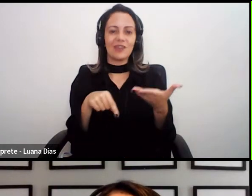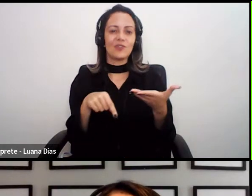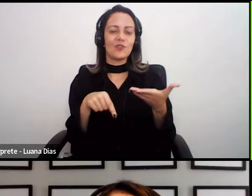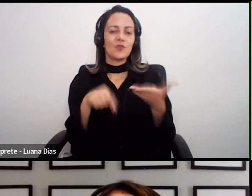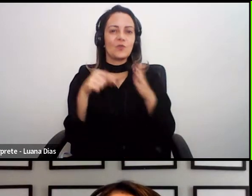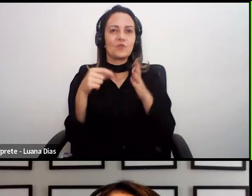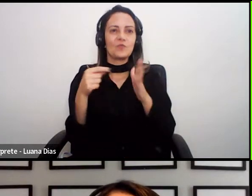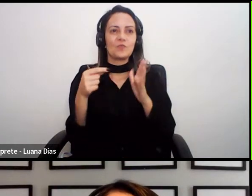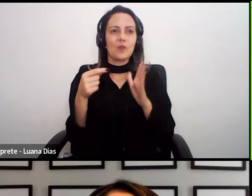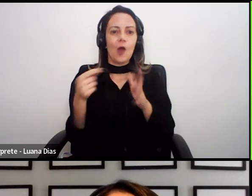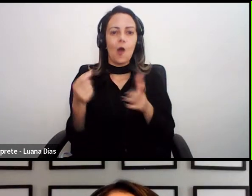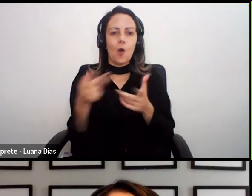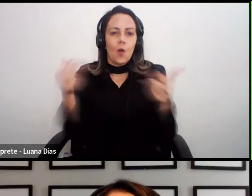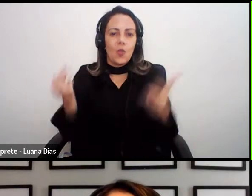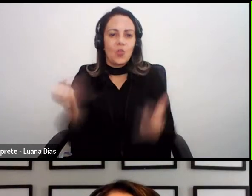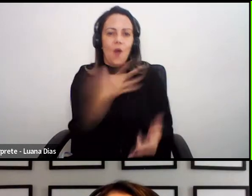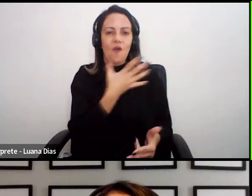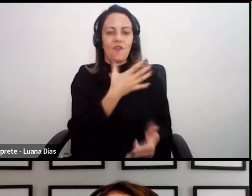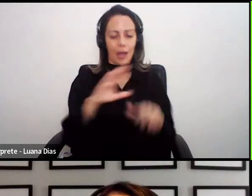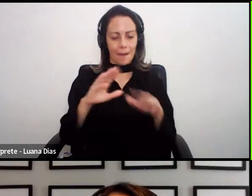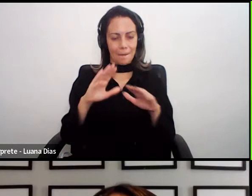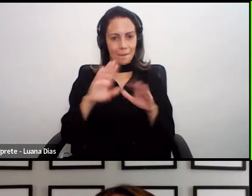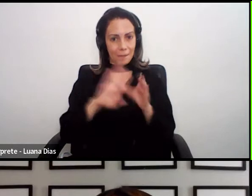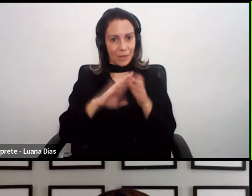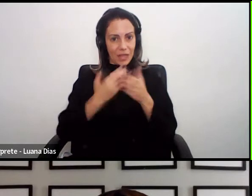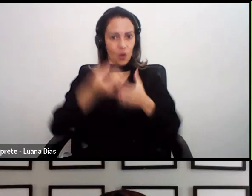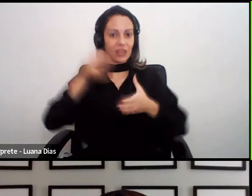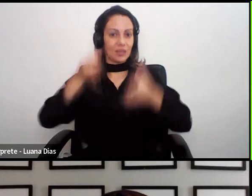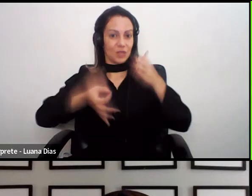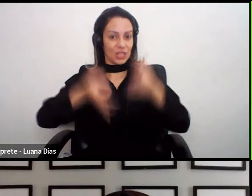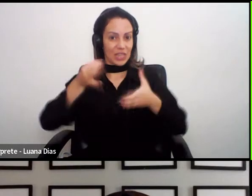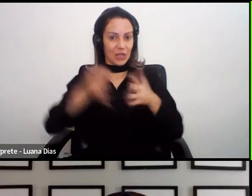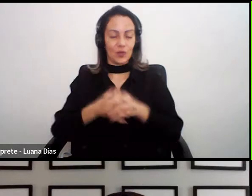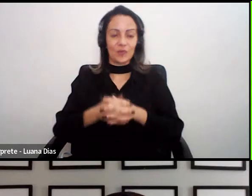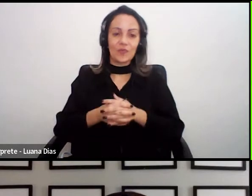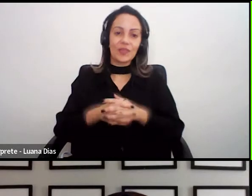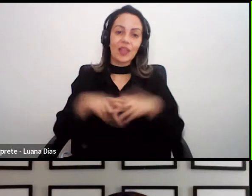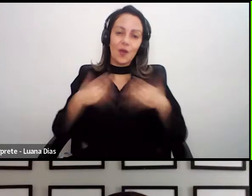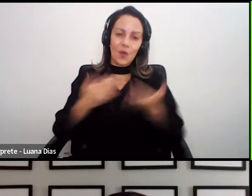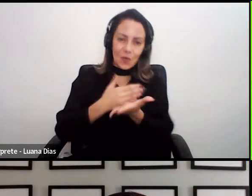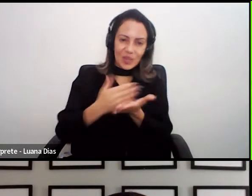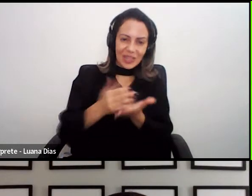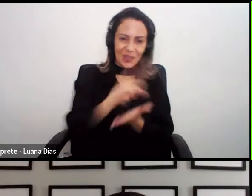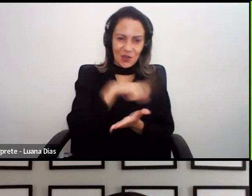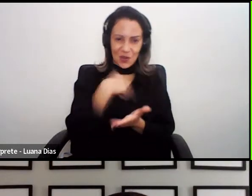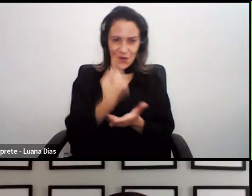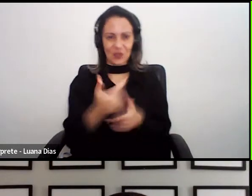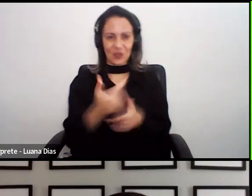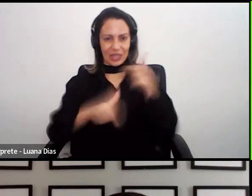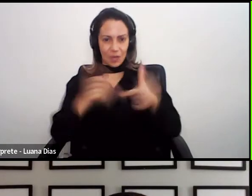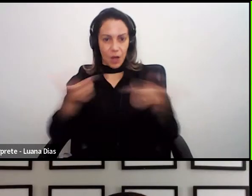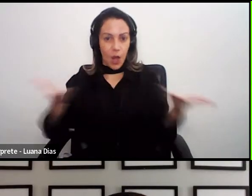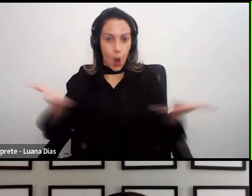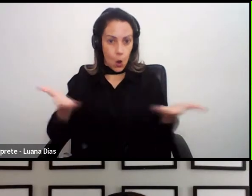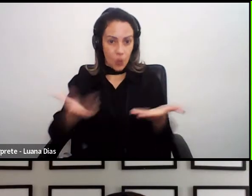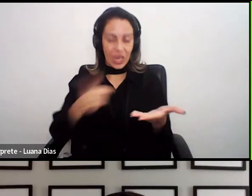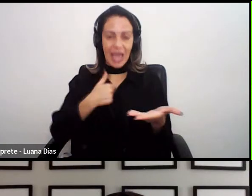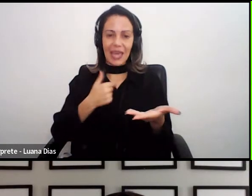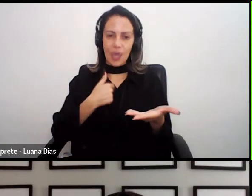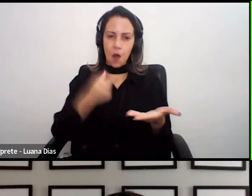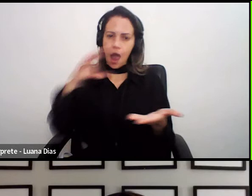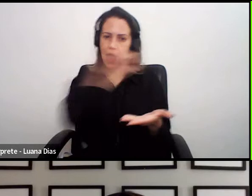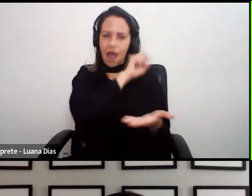Magistratura. Então, dando início ao nosso trabalho de hoje, eu rapidamente vou